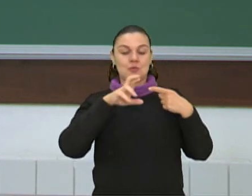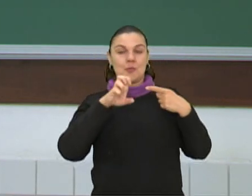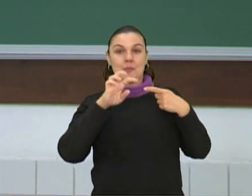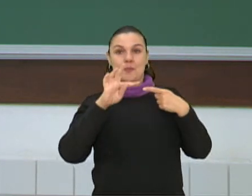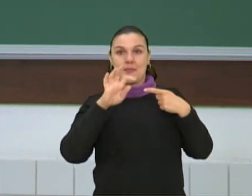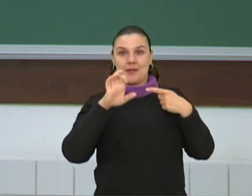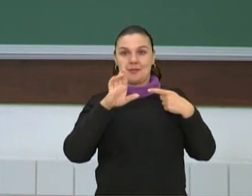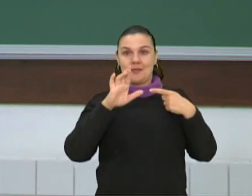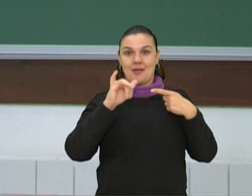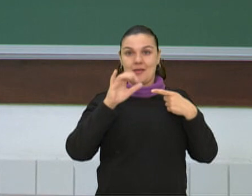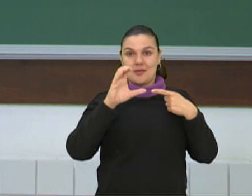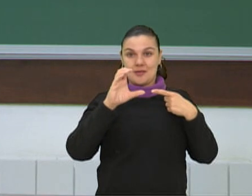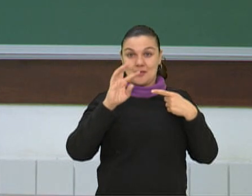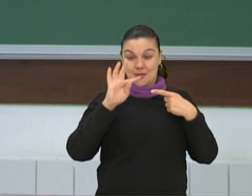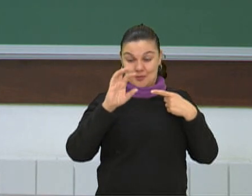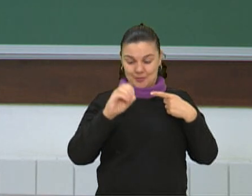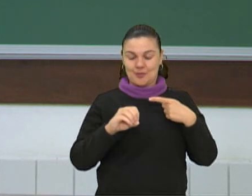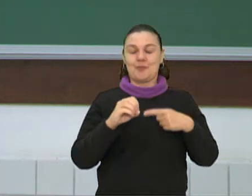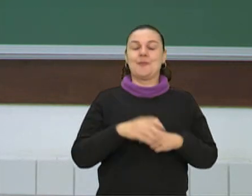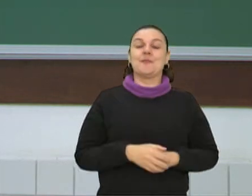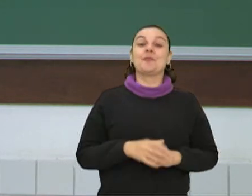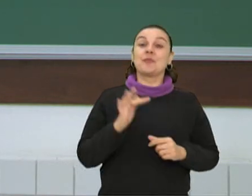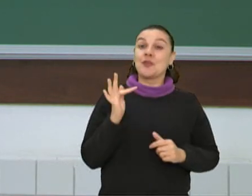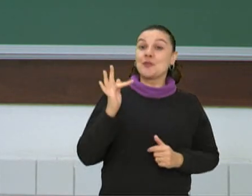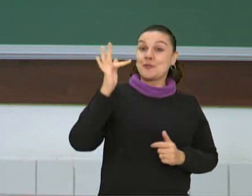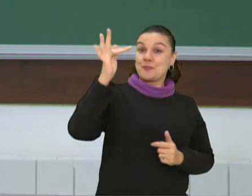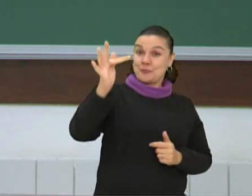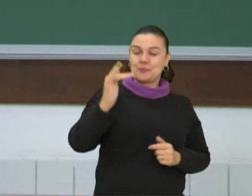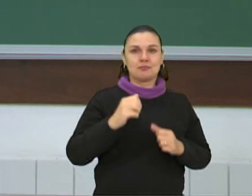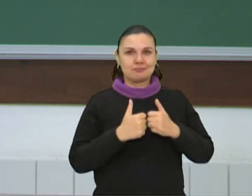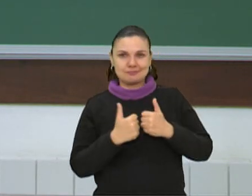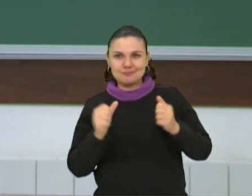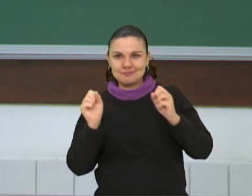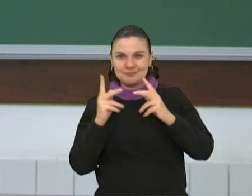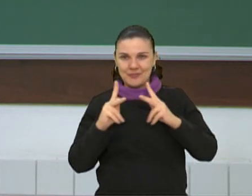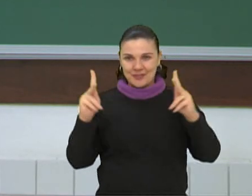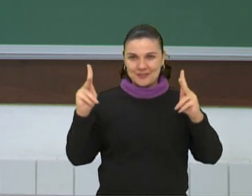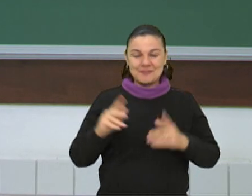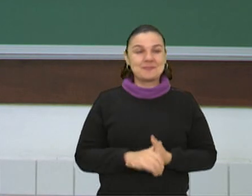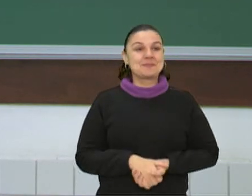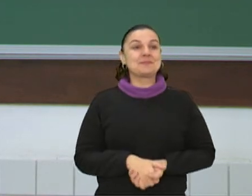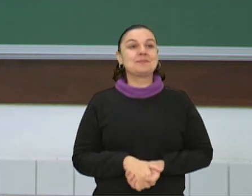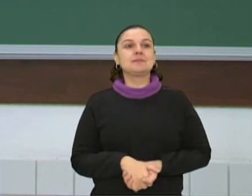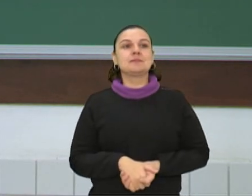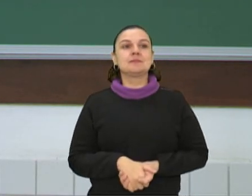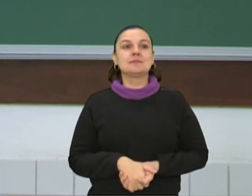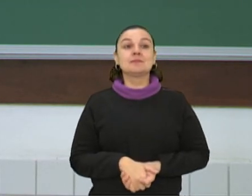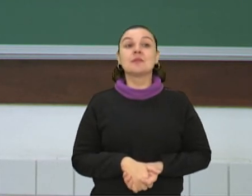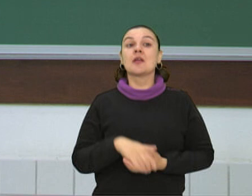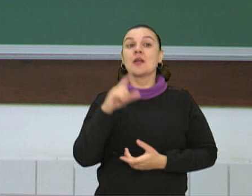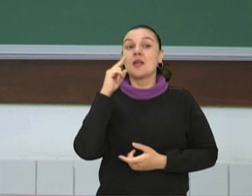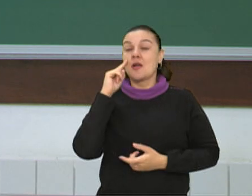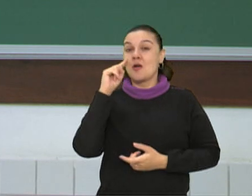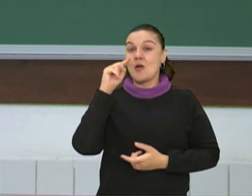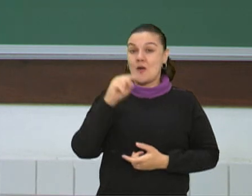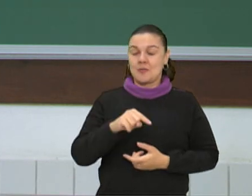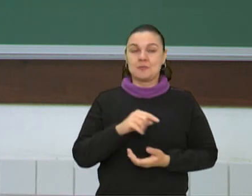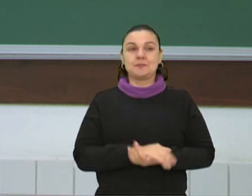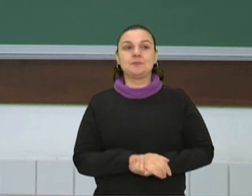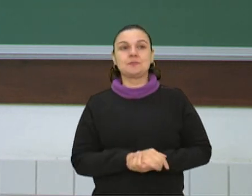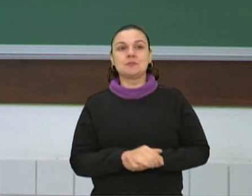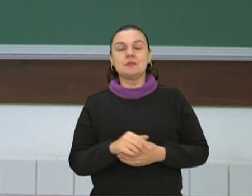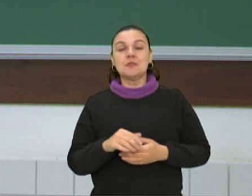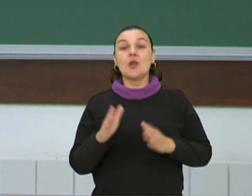né? Vamos usar mais como pretérito, e futuro, ok? Lembraram? Prestem atenção. os